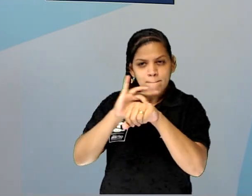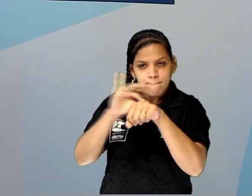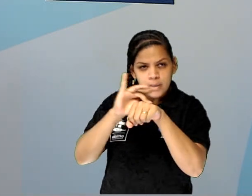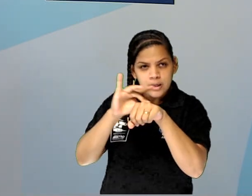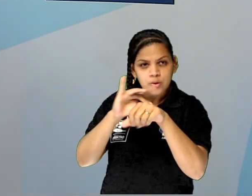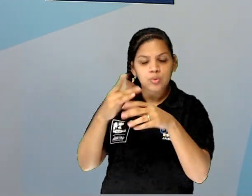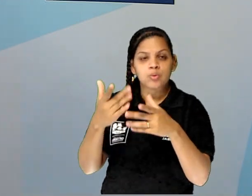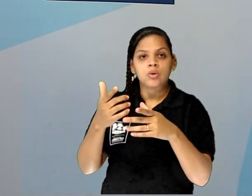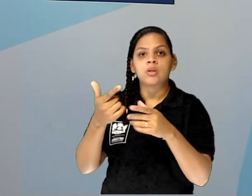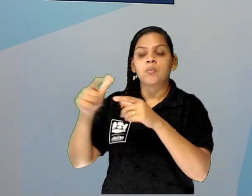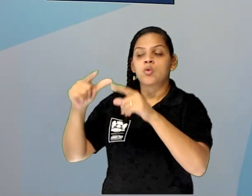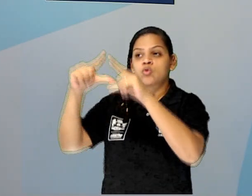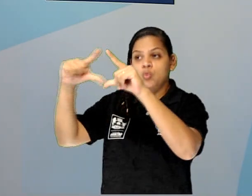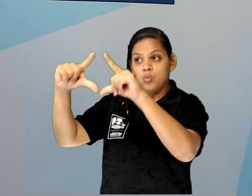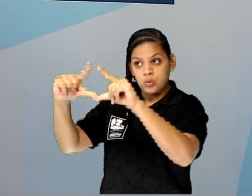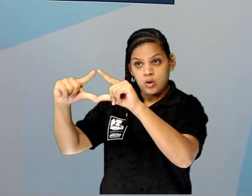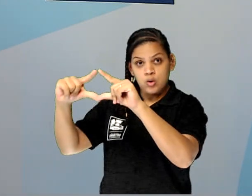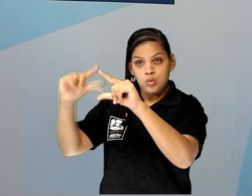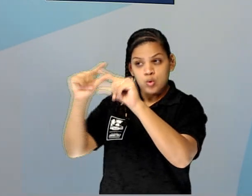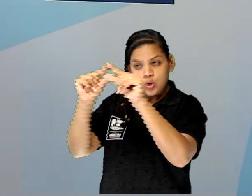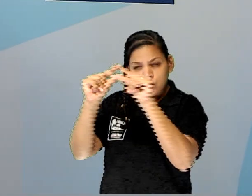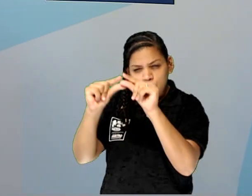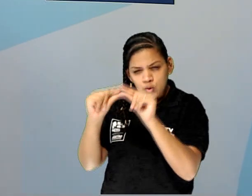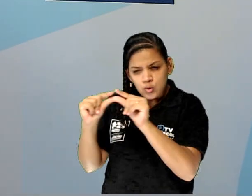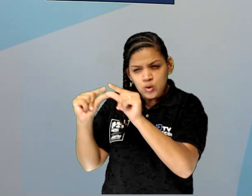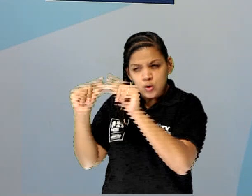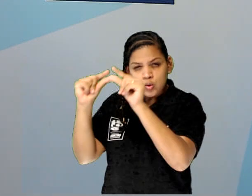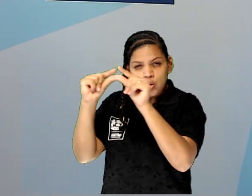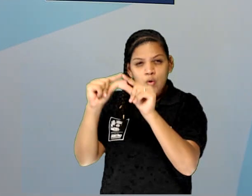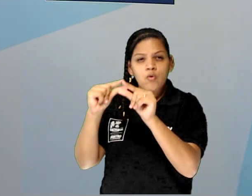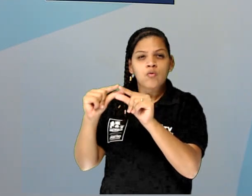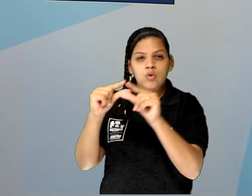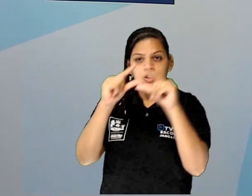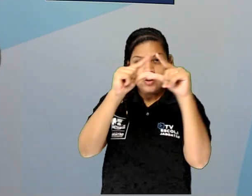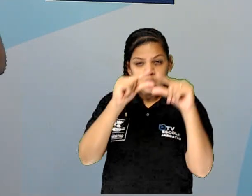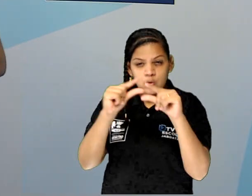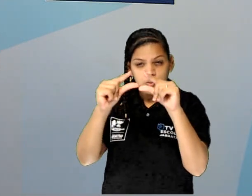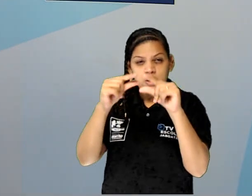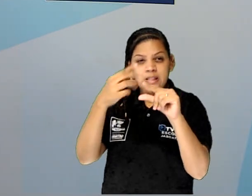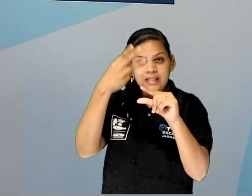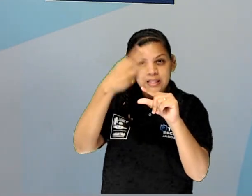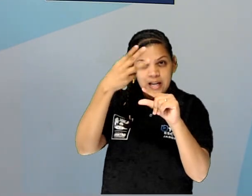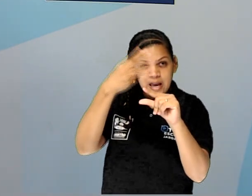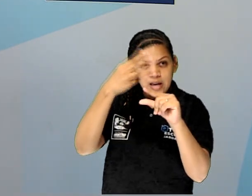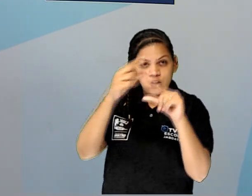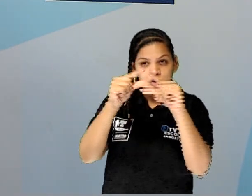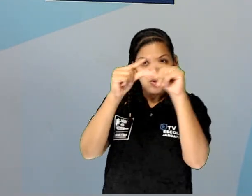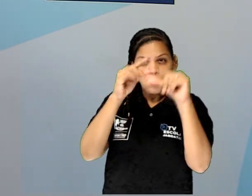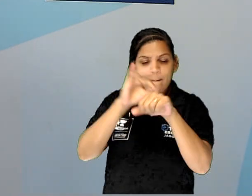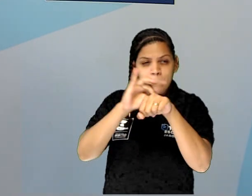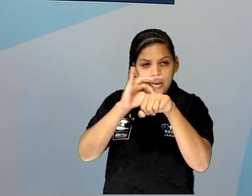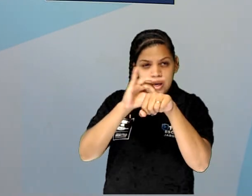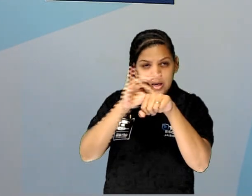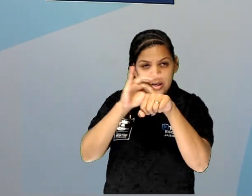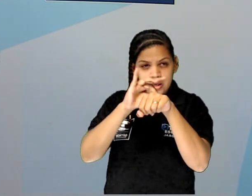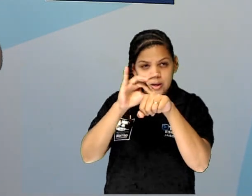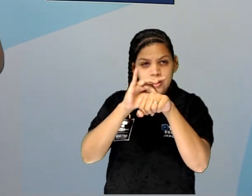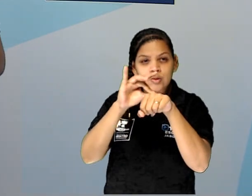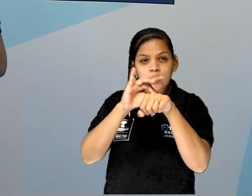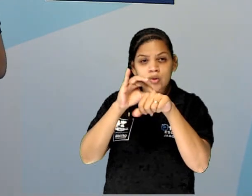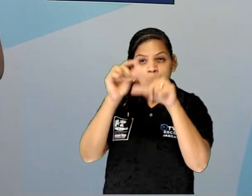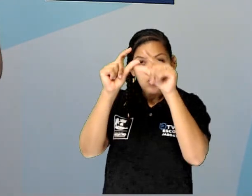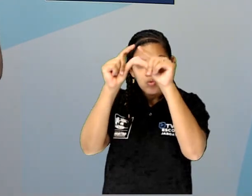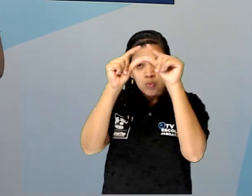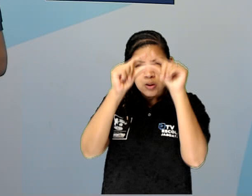novo. Veja que eu estou pegando esse triângulo preto, dividindo em 3 triângulos pretos. Depois, eu peguei os triângulos pequenininhos que estão de